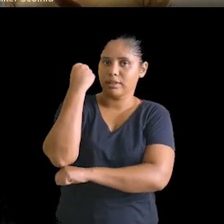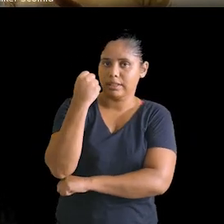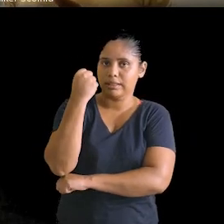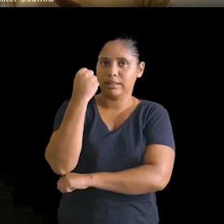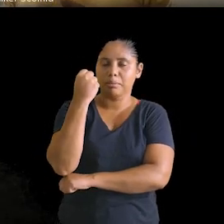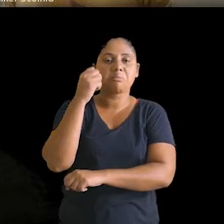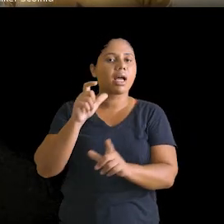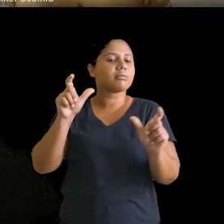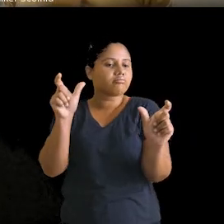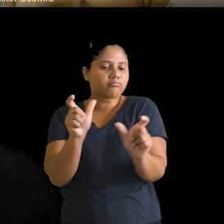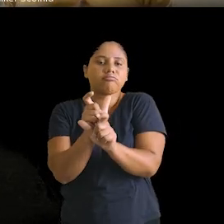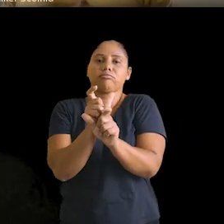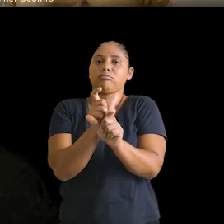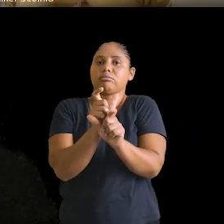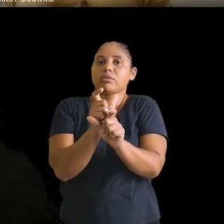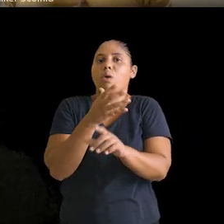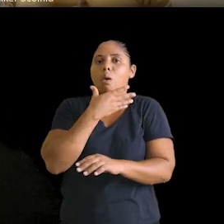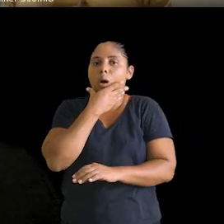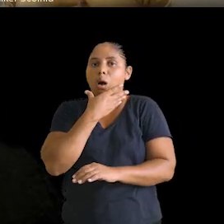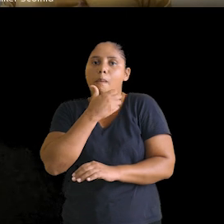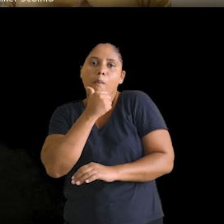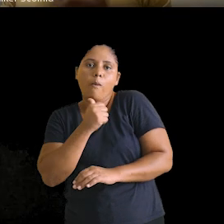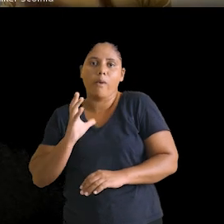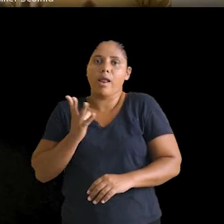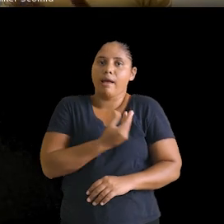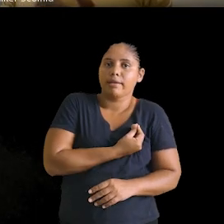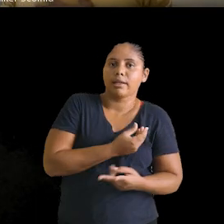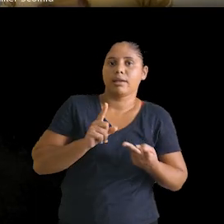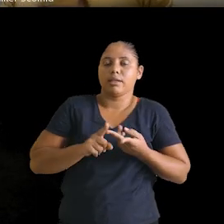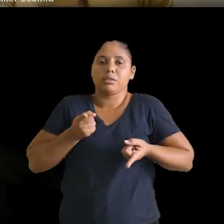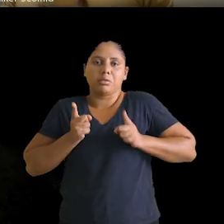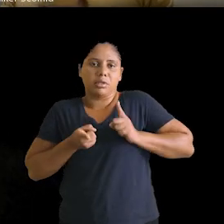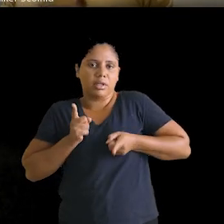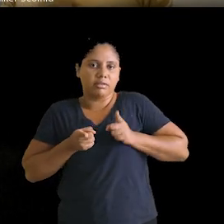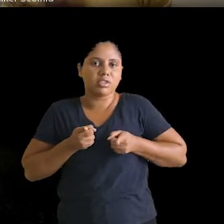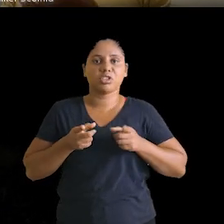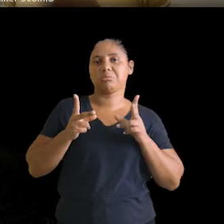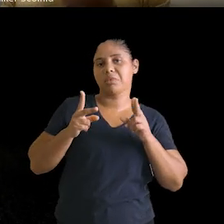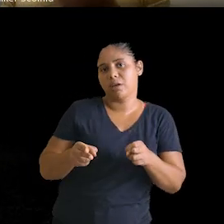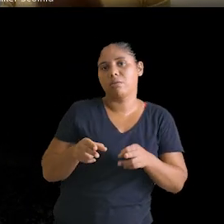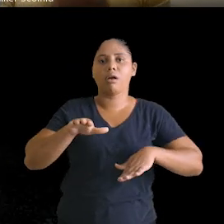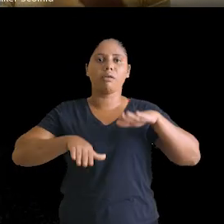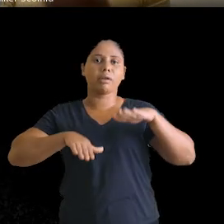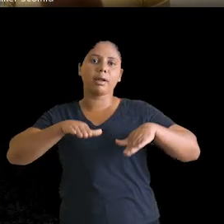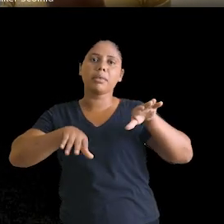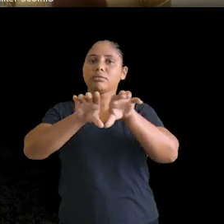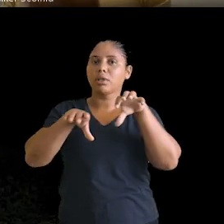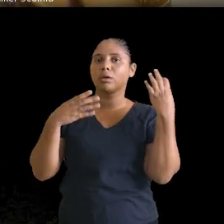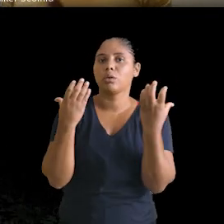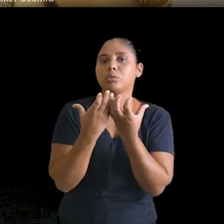própria comunidade, tá? Com a palavra de resistência política. Que foi a primeira terminologia que